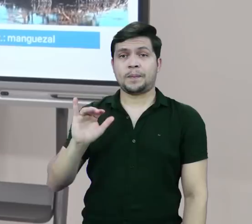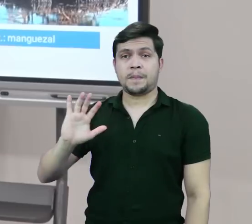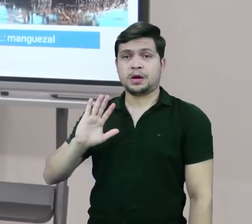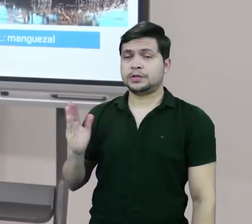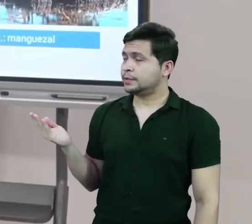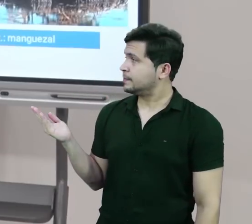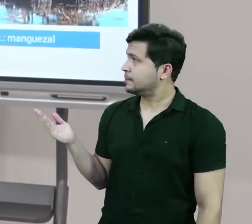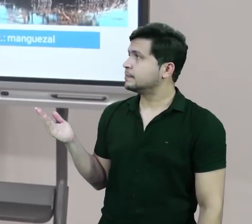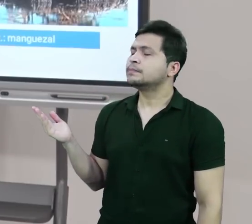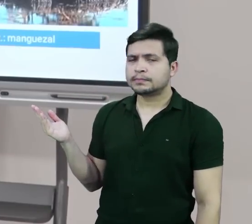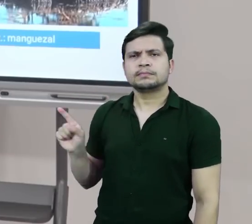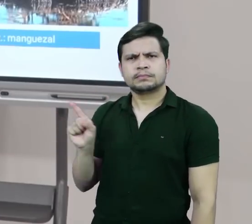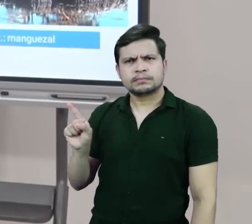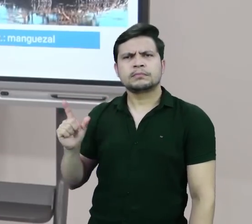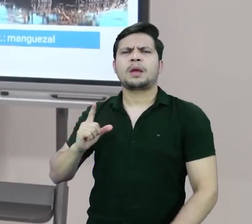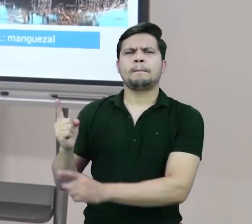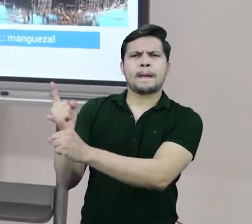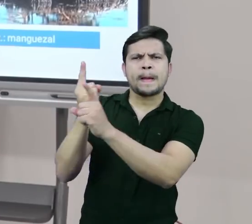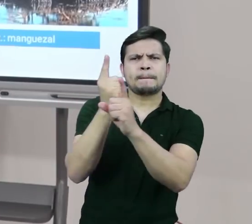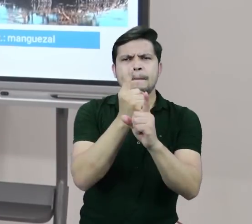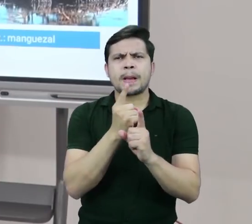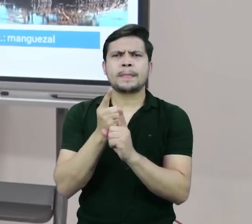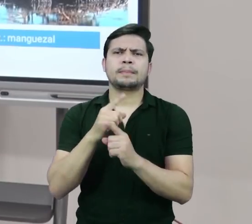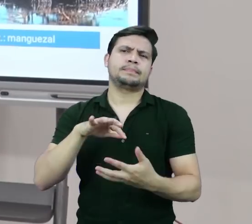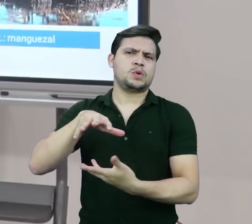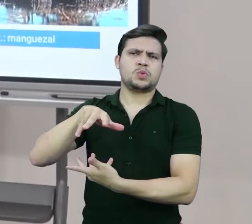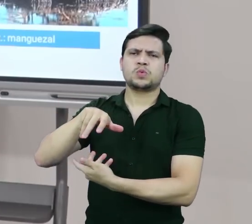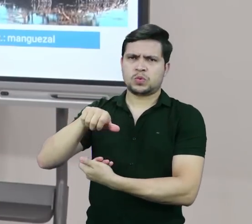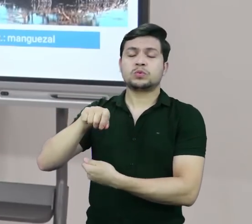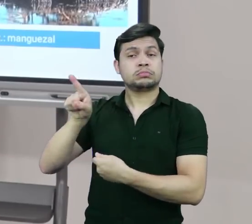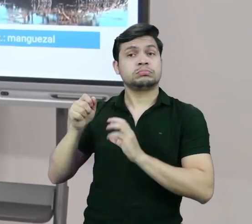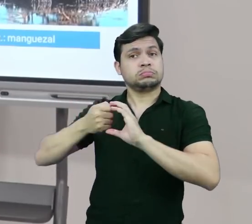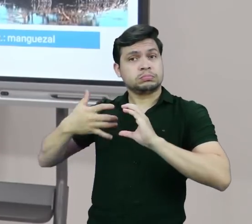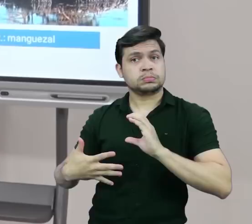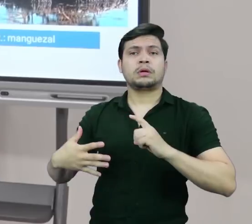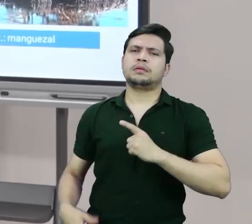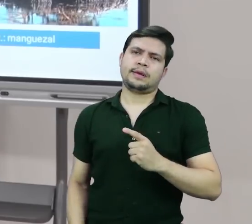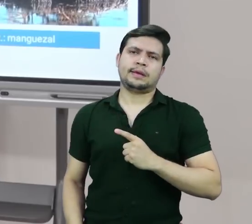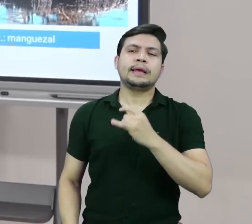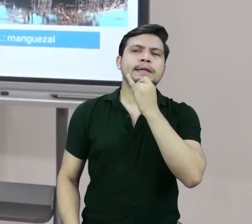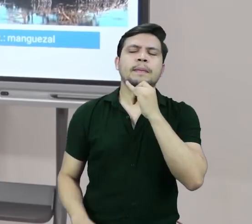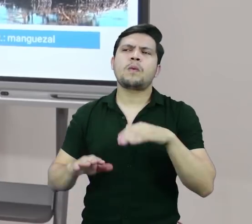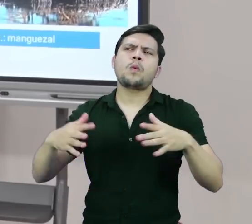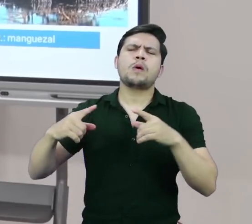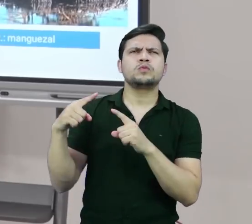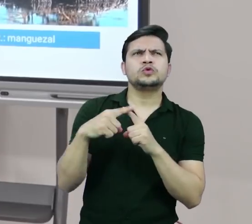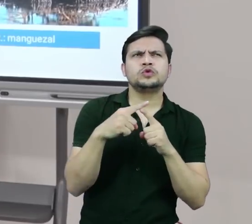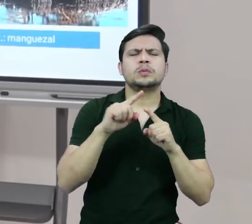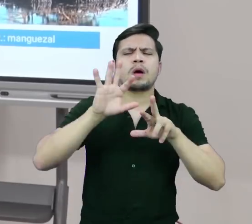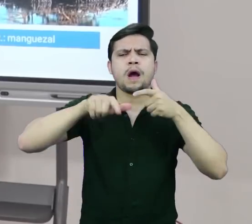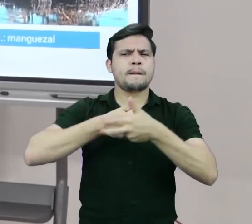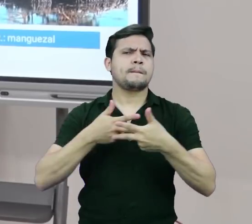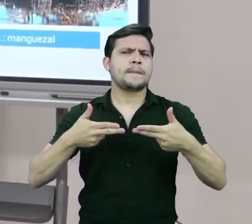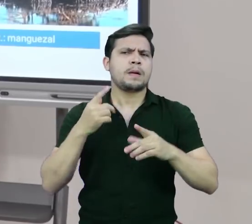eles são ecossistemas presentes em todo o mundo, né? E ele é bem característico. Quais são os tipos de animais